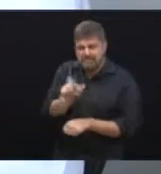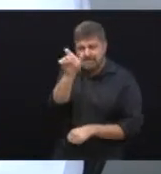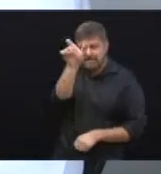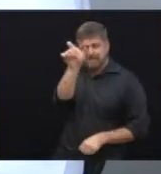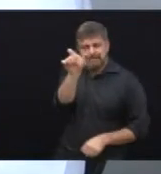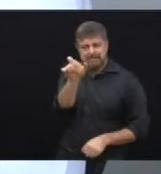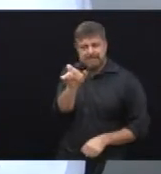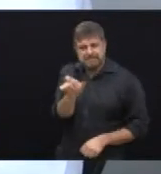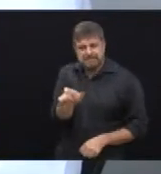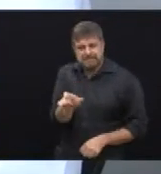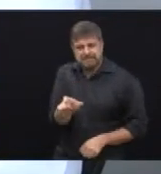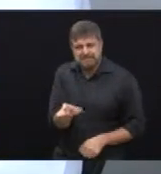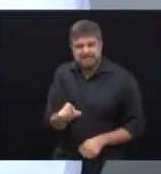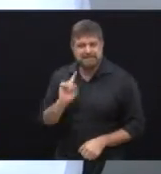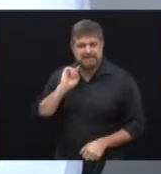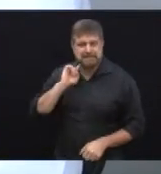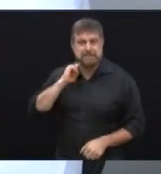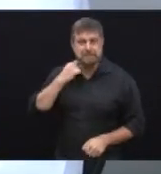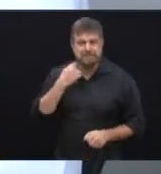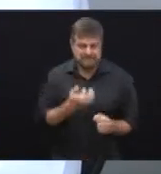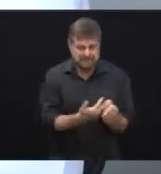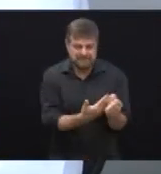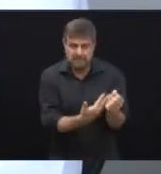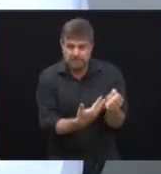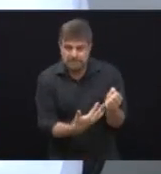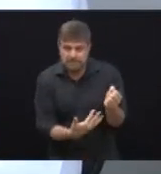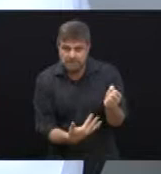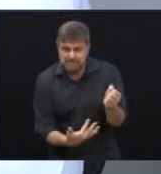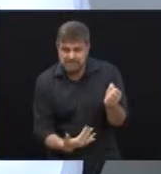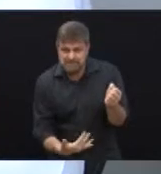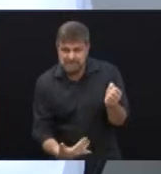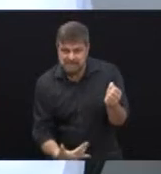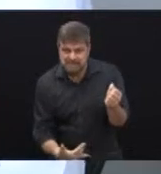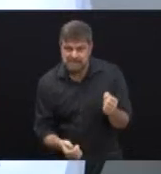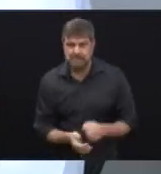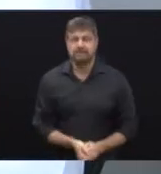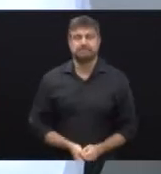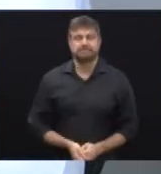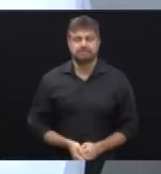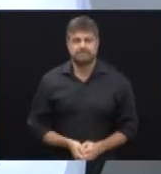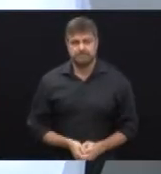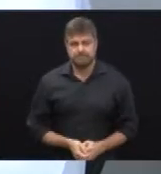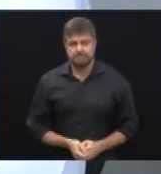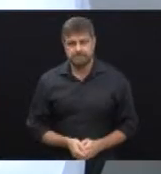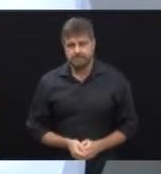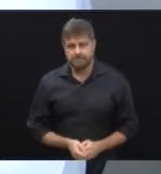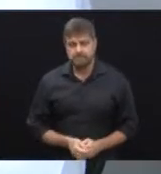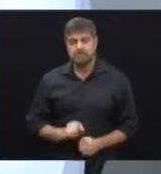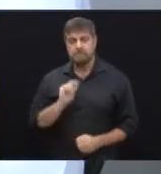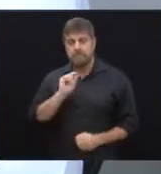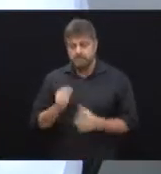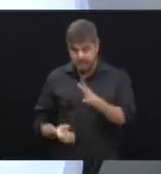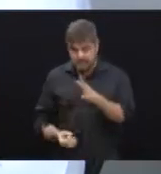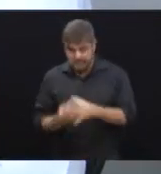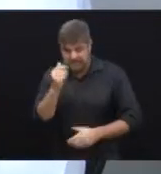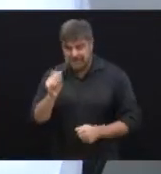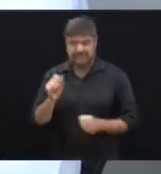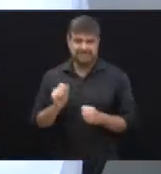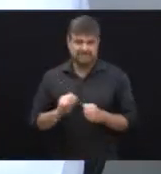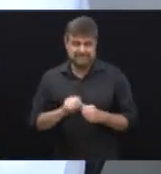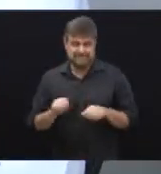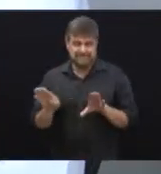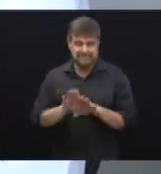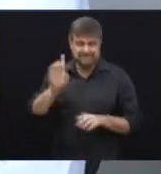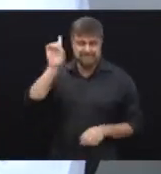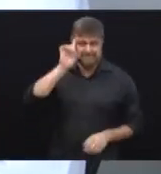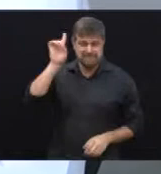pessoa começa a ficar, vamos dizer assim, toxemiada. Essas toxinas, essas impurezas começam a aumentar no sangue. Isso começa